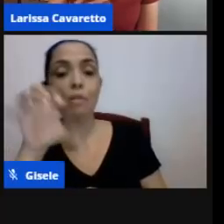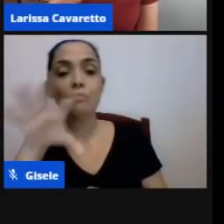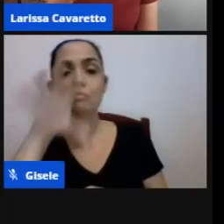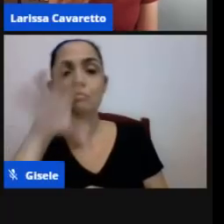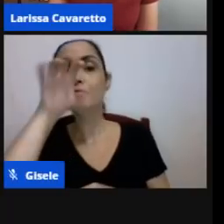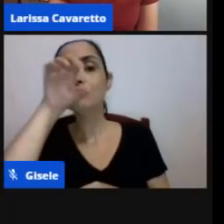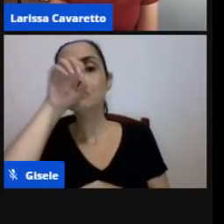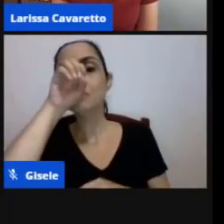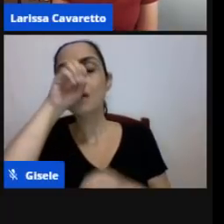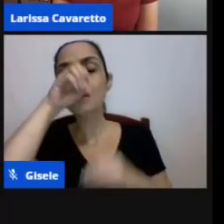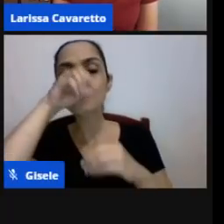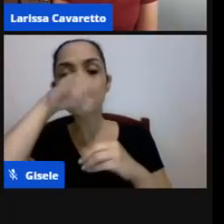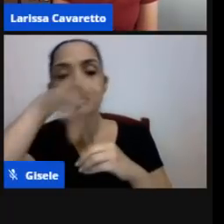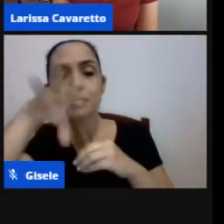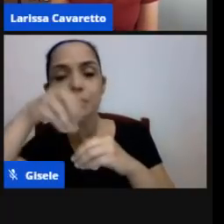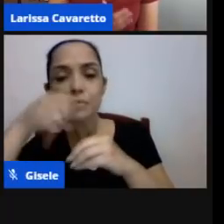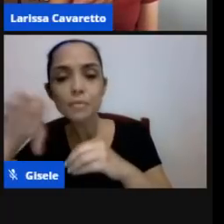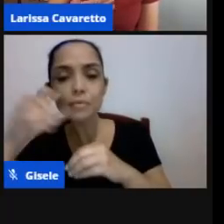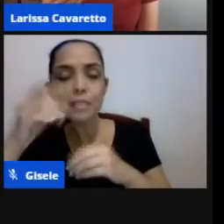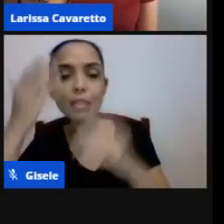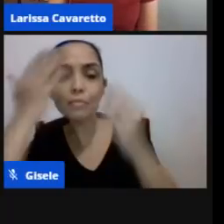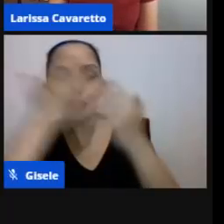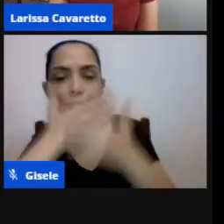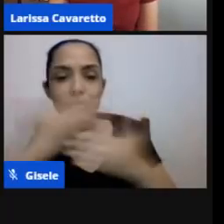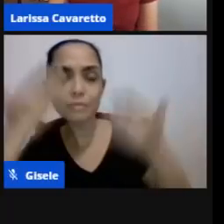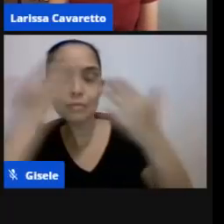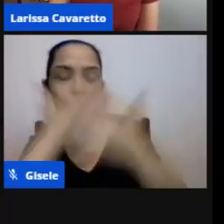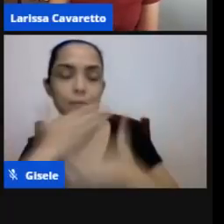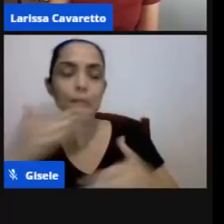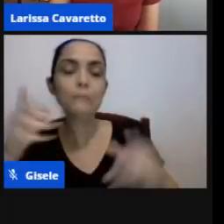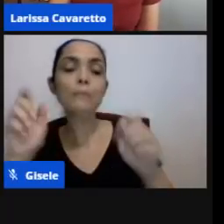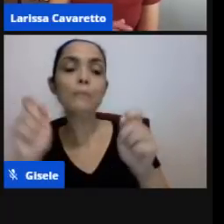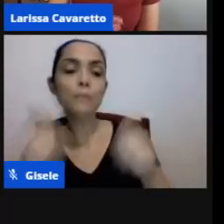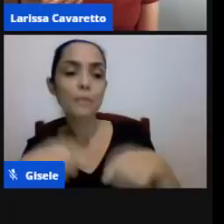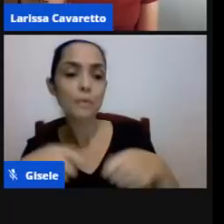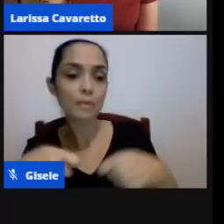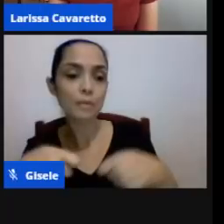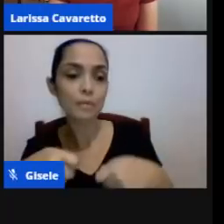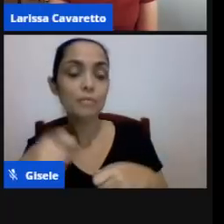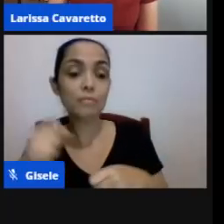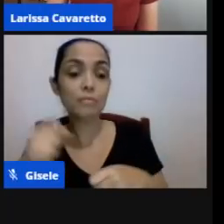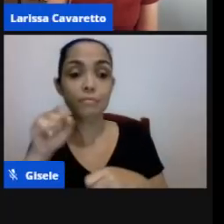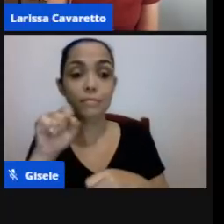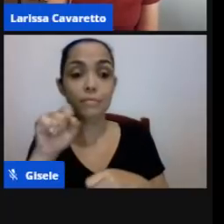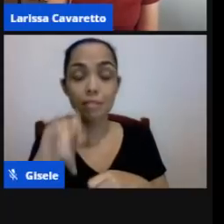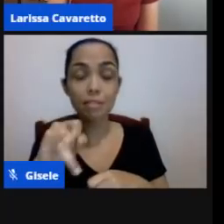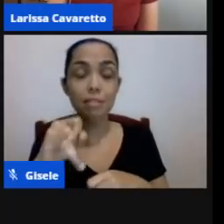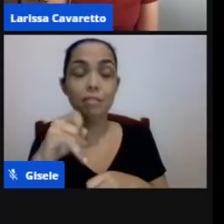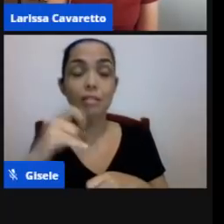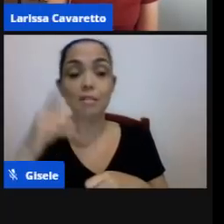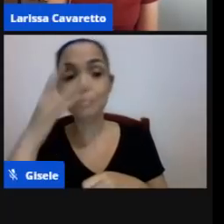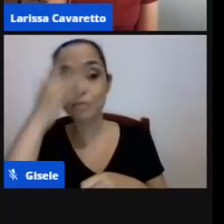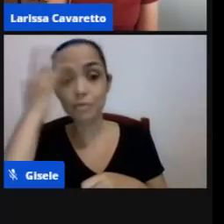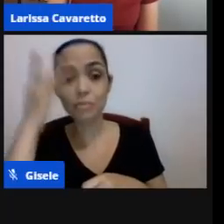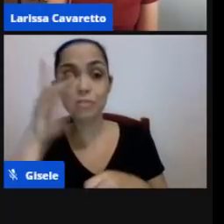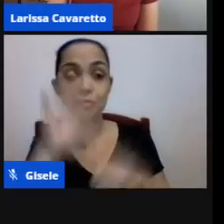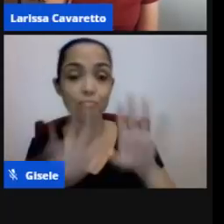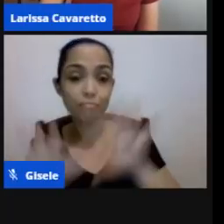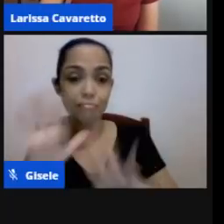ela vai liberando essas partículas e pode transmitir o vírus se não forem tomadas as devidas